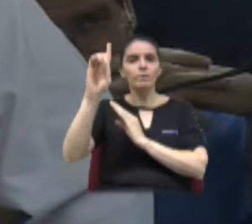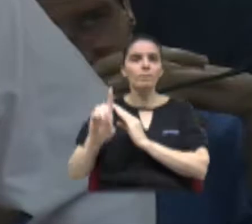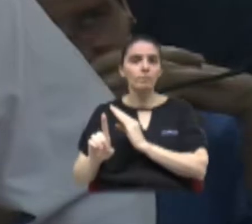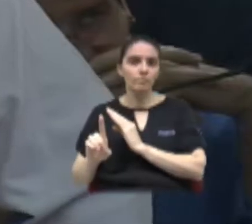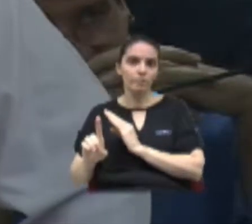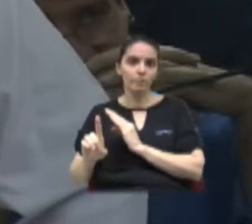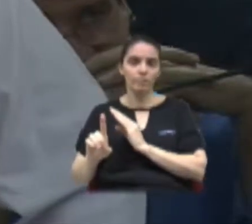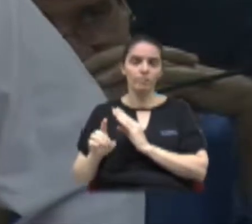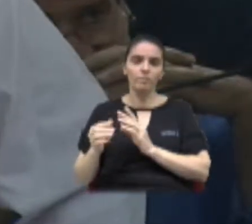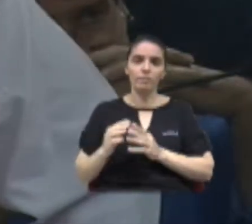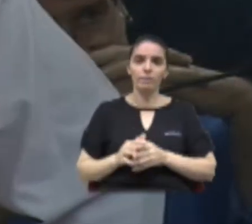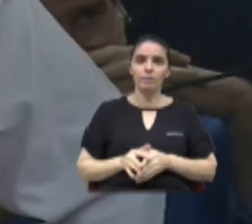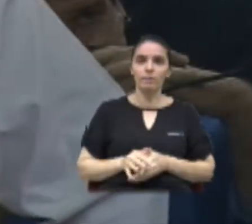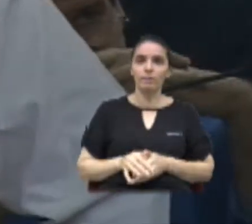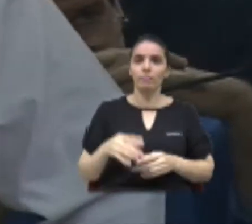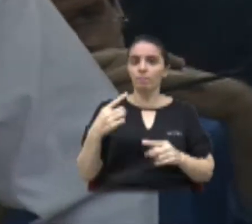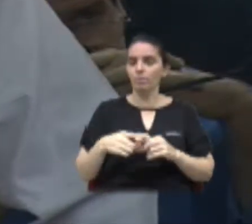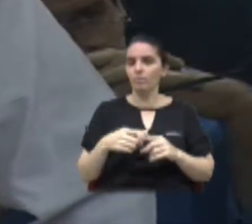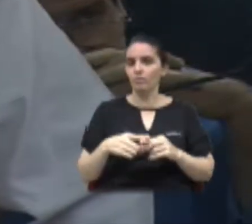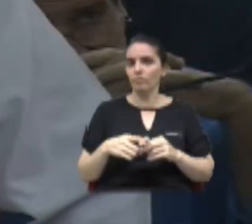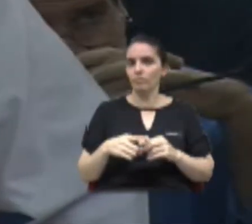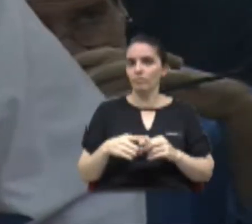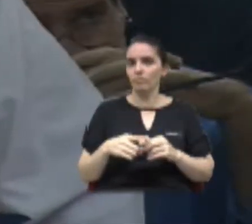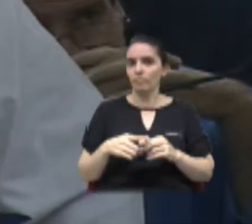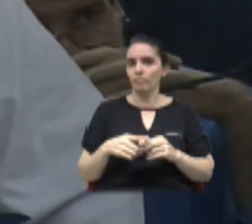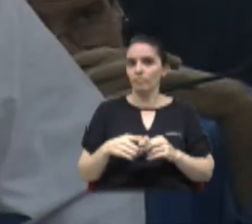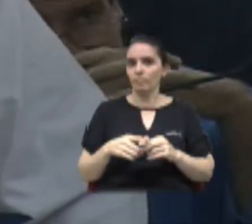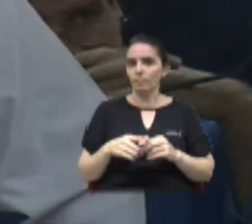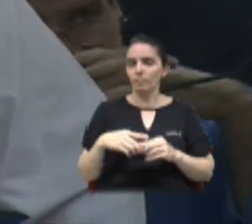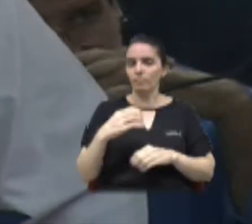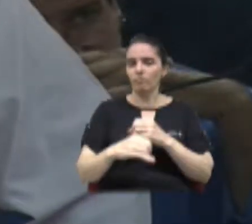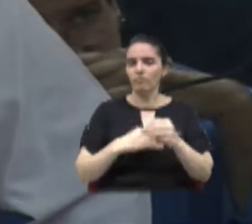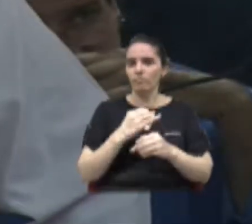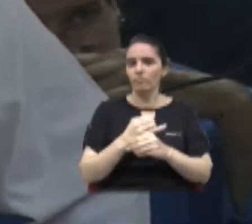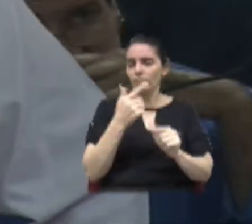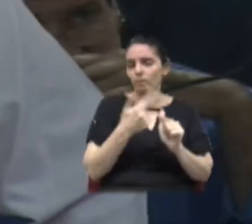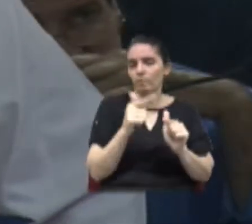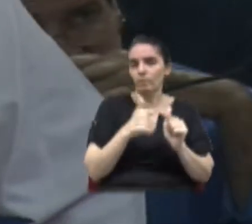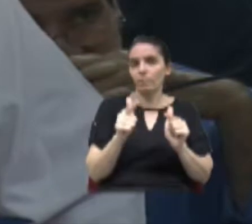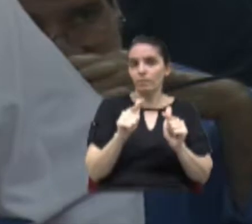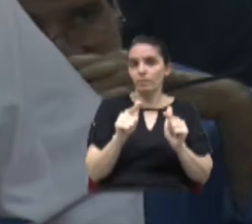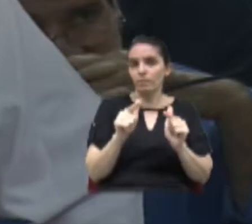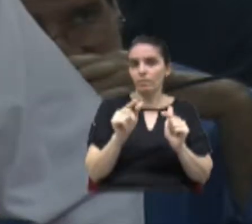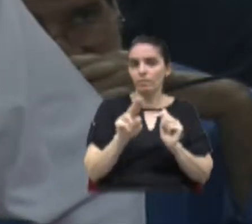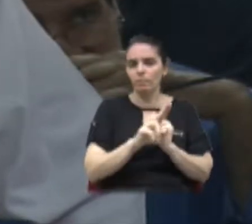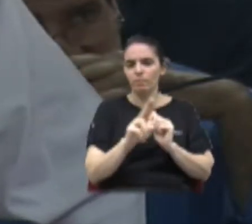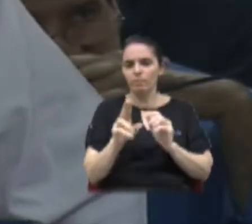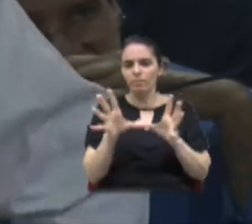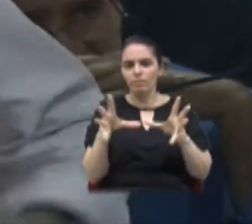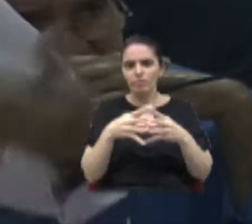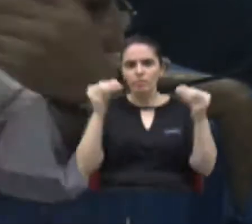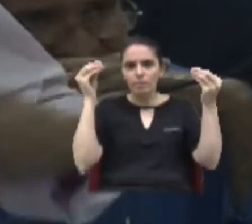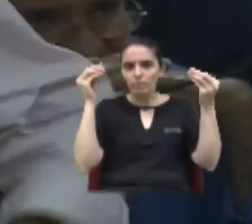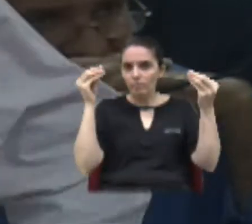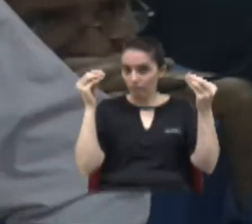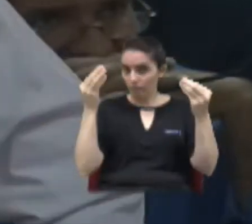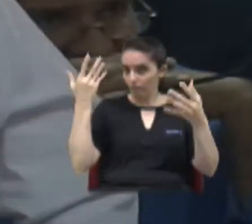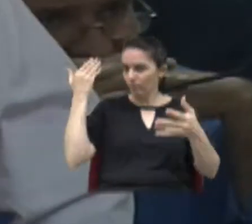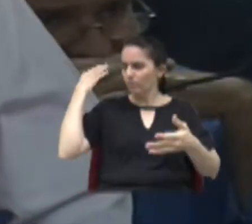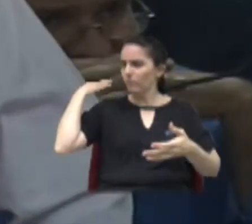De repente, até por uma falha no sistema, antigamente ocorreu do nome sumir da lista, há tempos